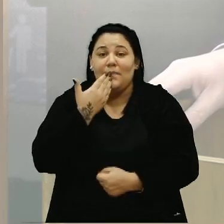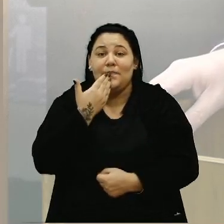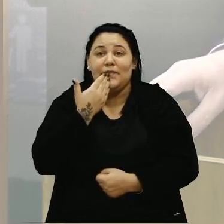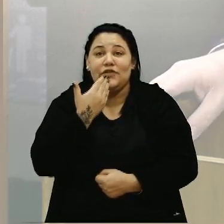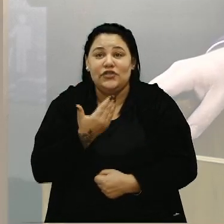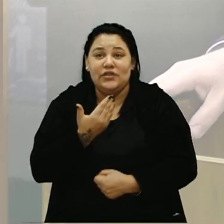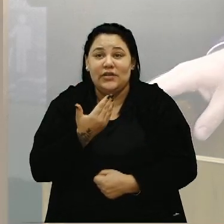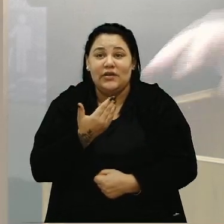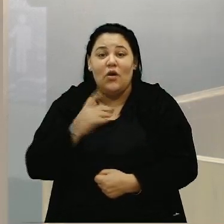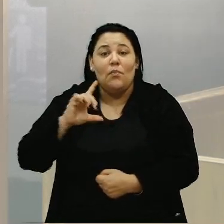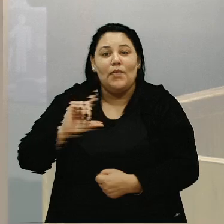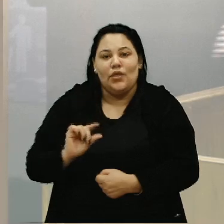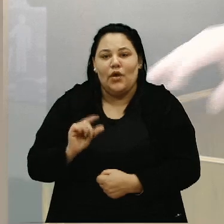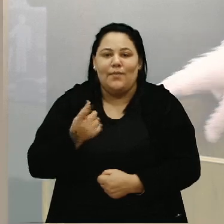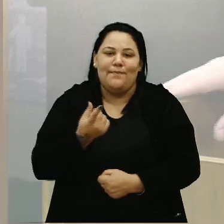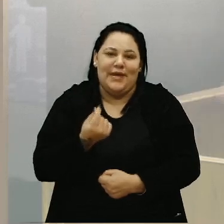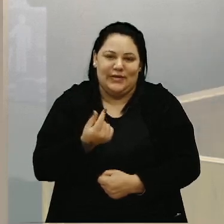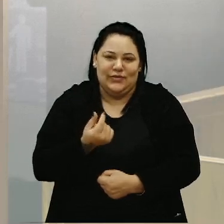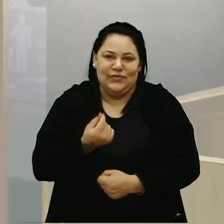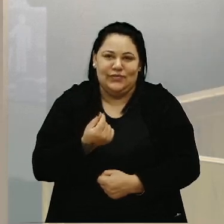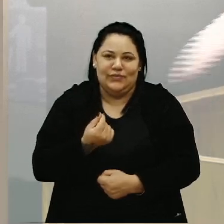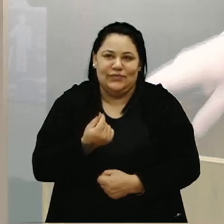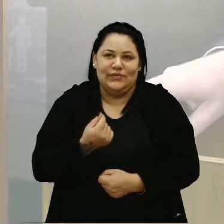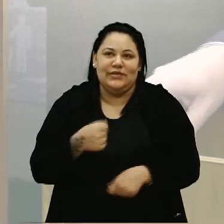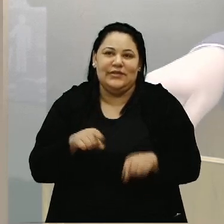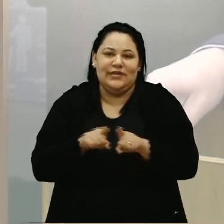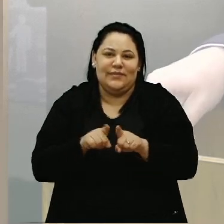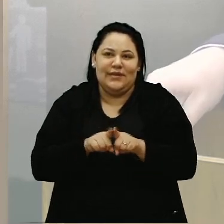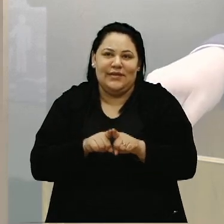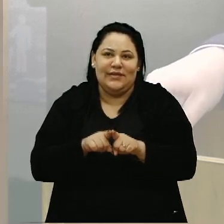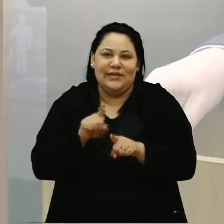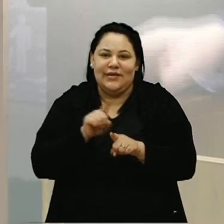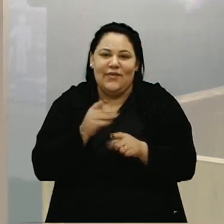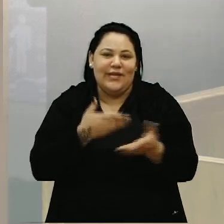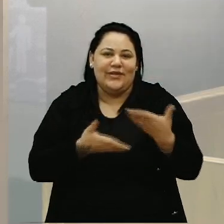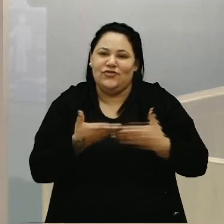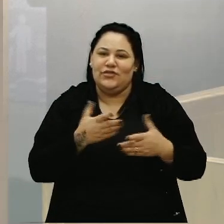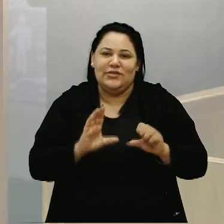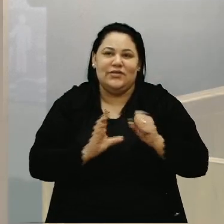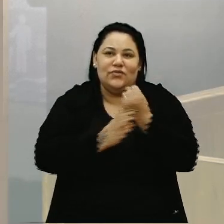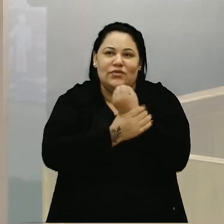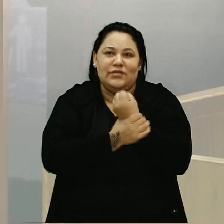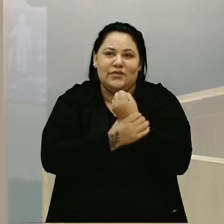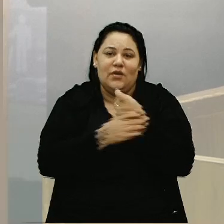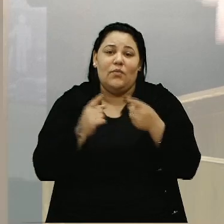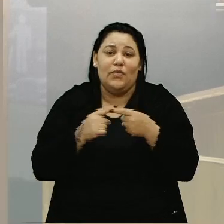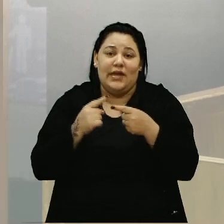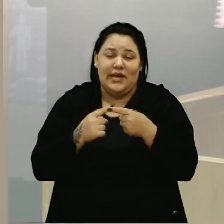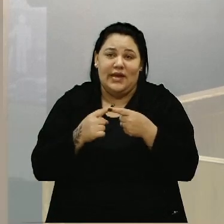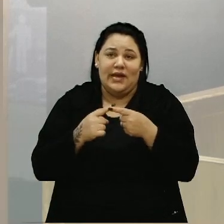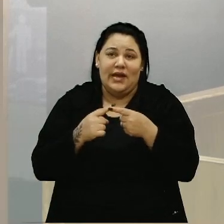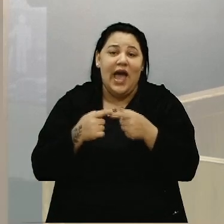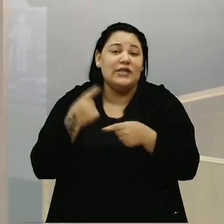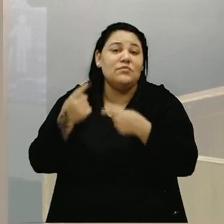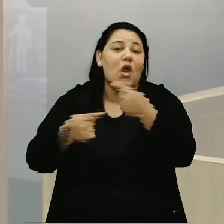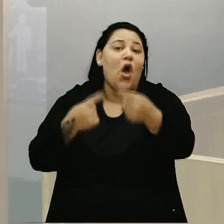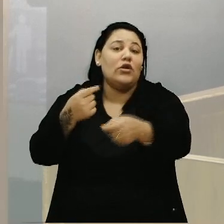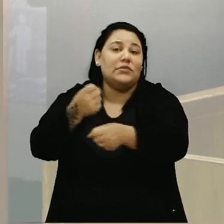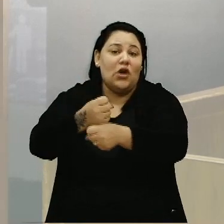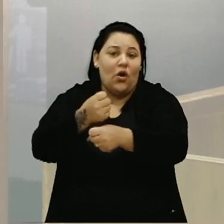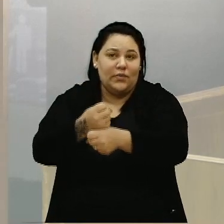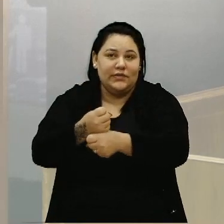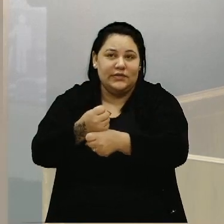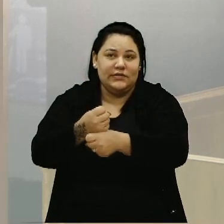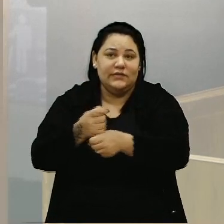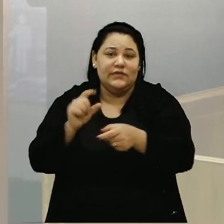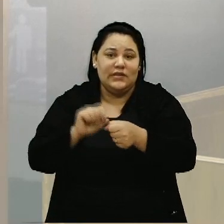menor preço e a questão não contemplava seguros, porque as próximas obras feitas a